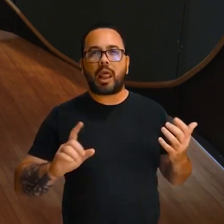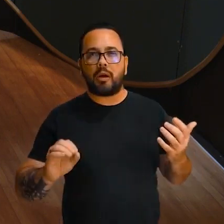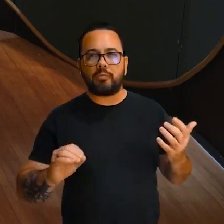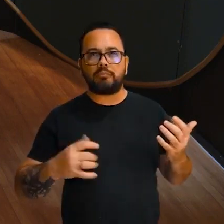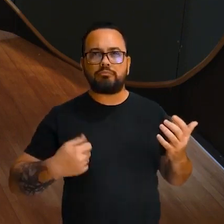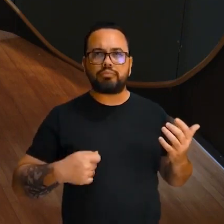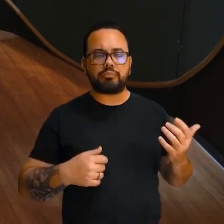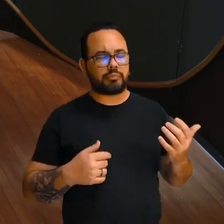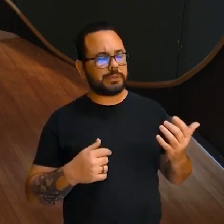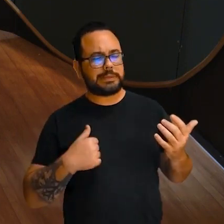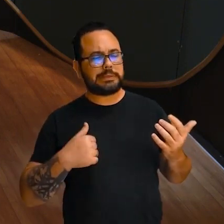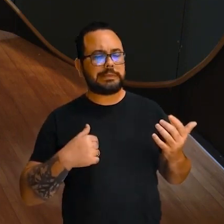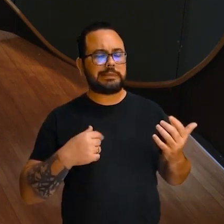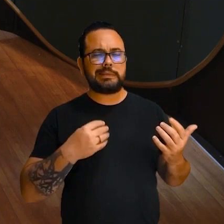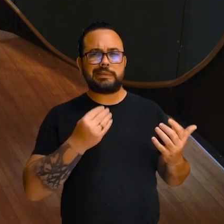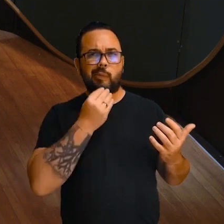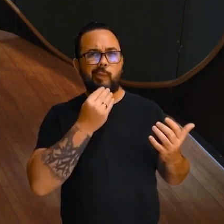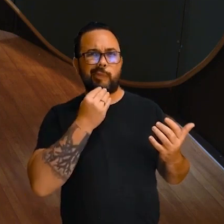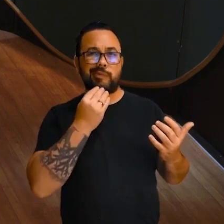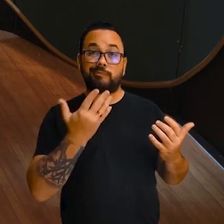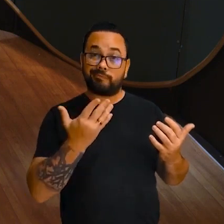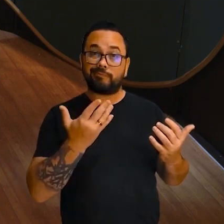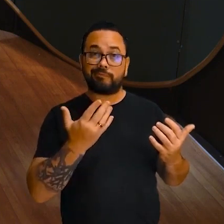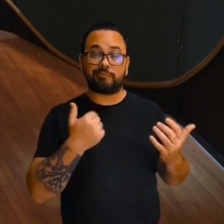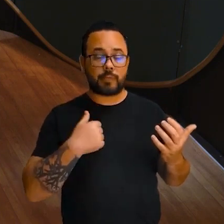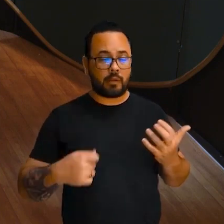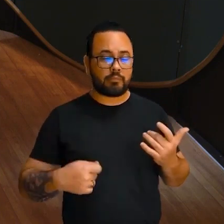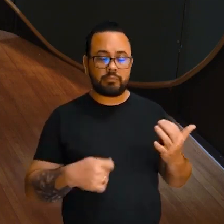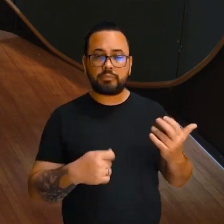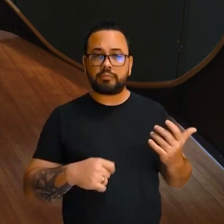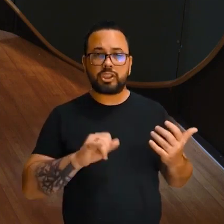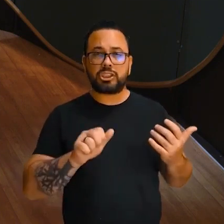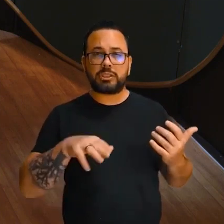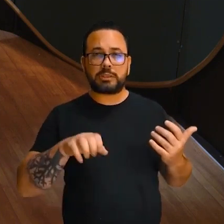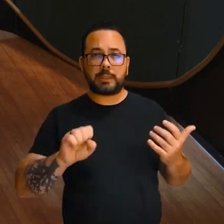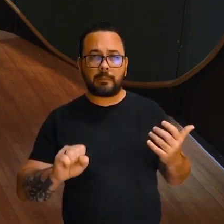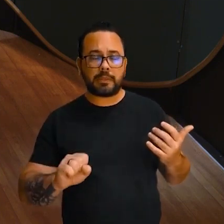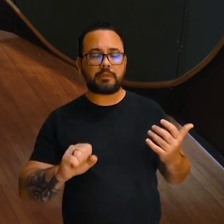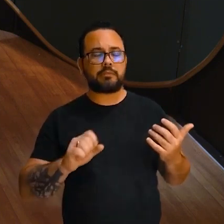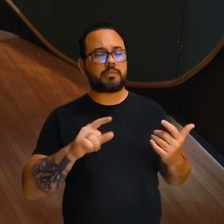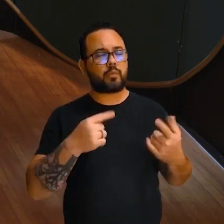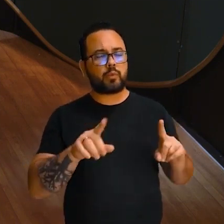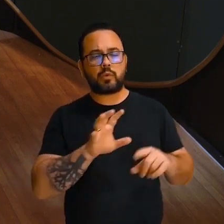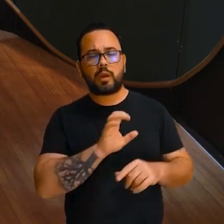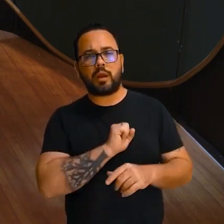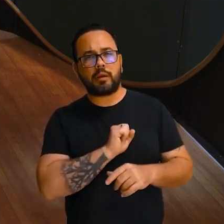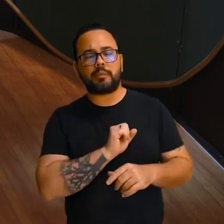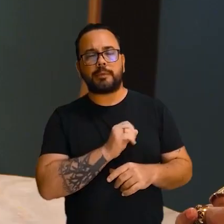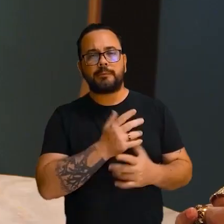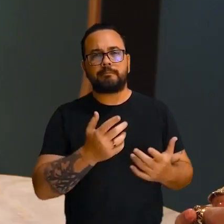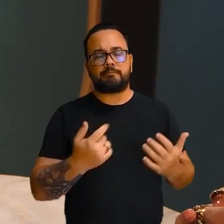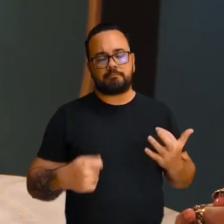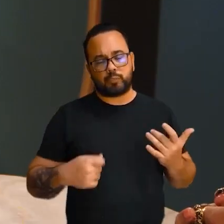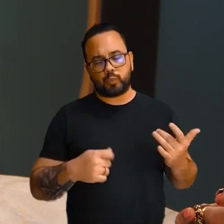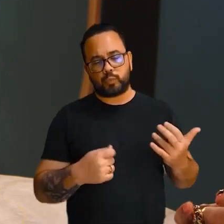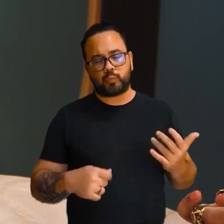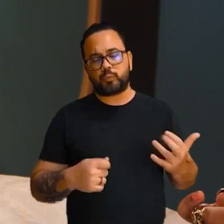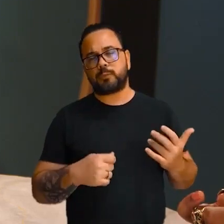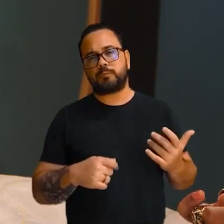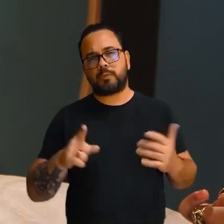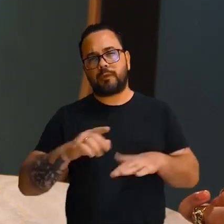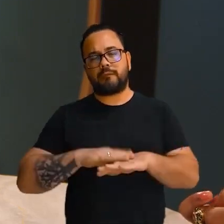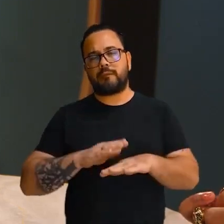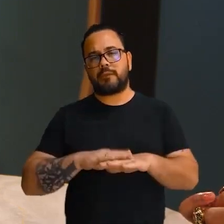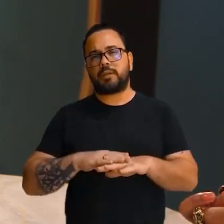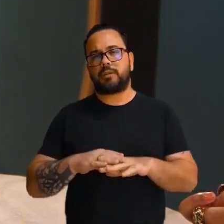puta, o que eu vou tocar? Aquela chancezinha, né? E toquei uma música do James Taylor com o Milton Nascimento, uma música que eu amo, que chama Only a Dreaming Real. Uma música que o James Taylor fez no Rock in